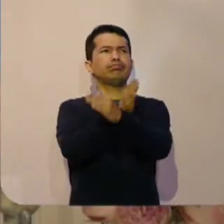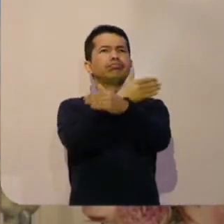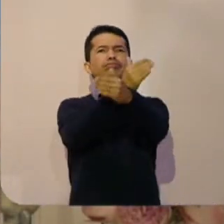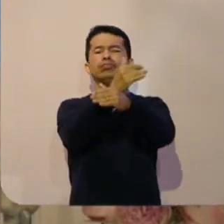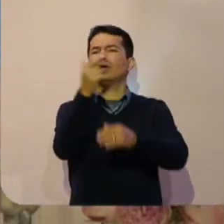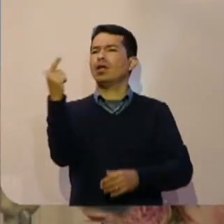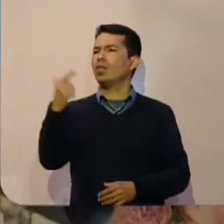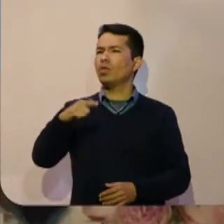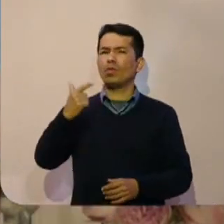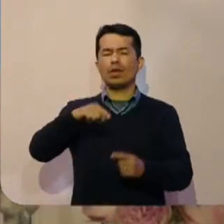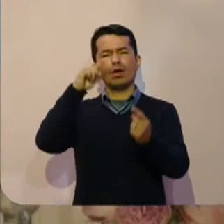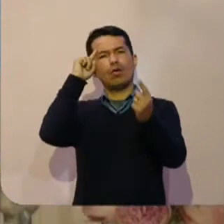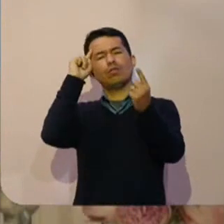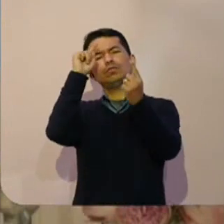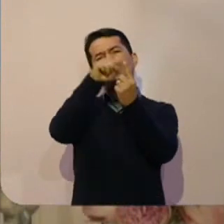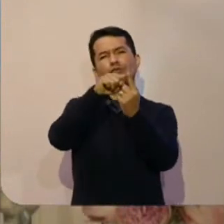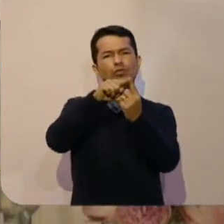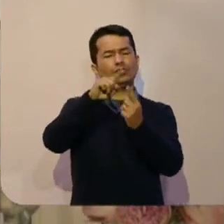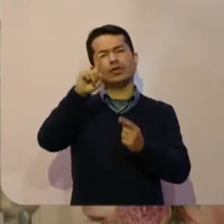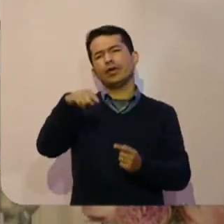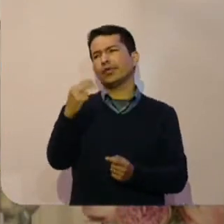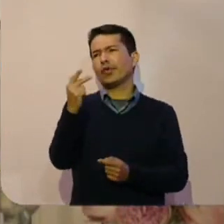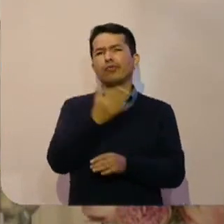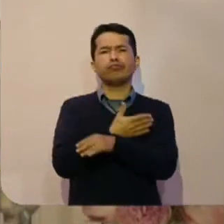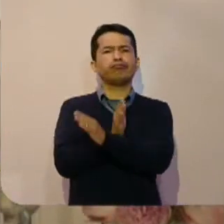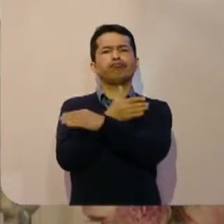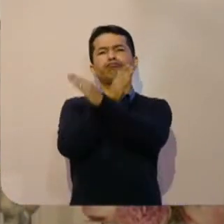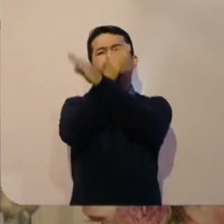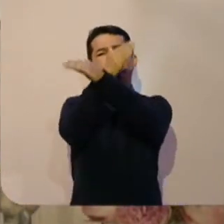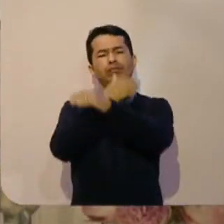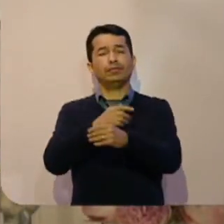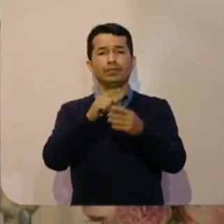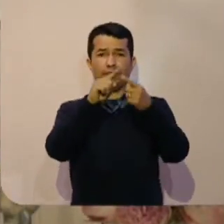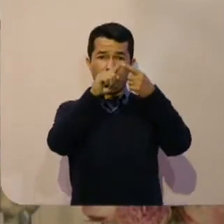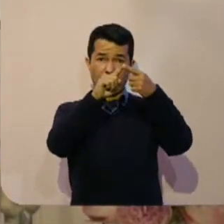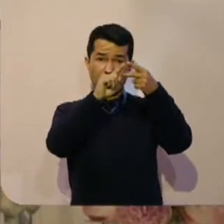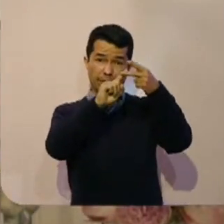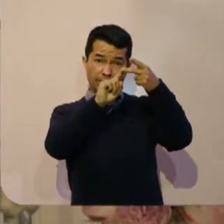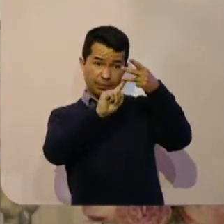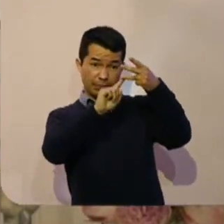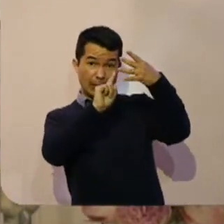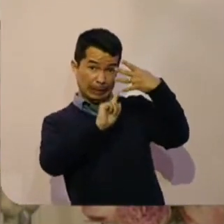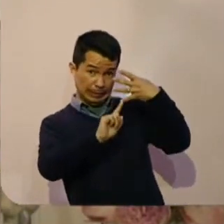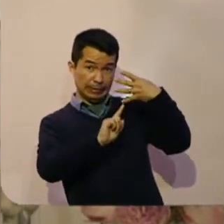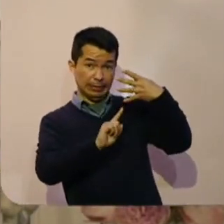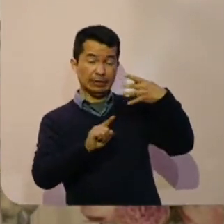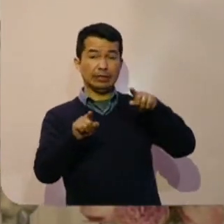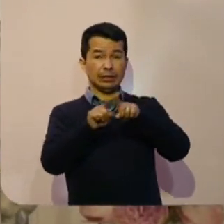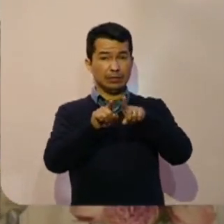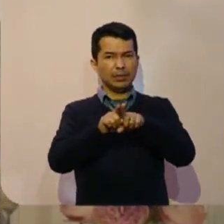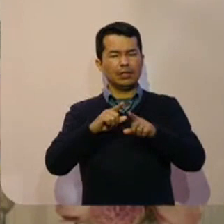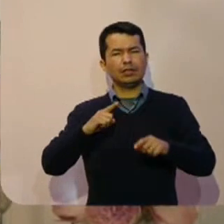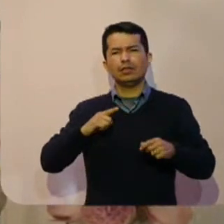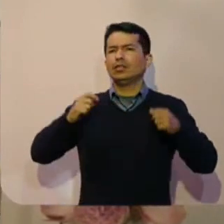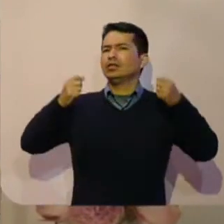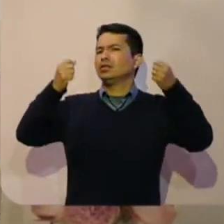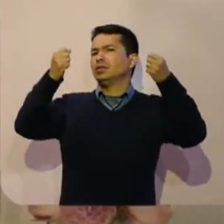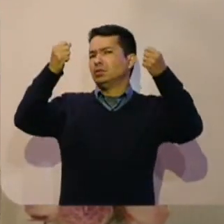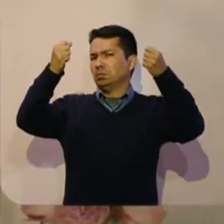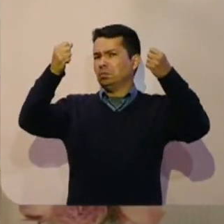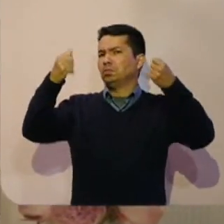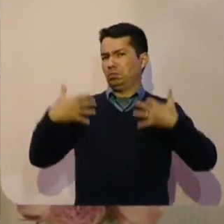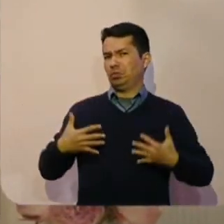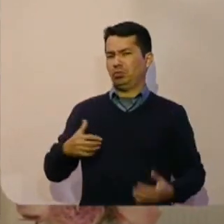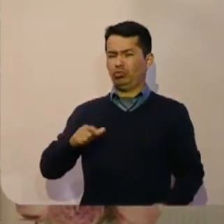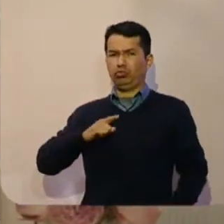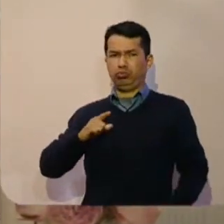ideia, uma barata tonta, não é? Uma quarta expressão aí de manifestação dessa